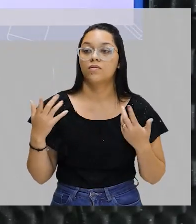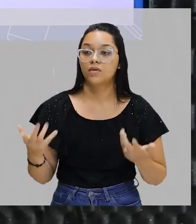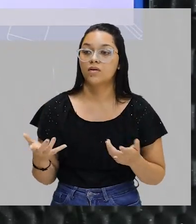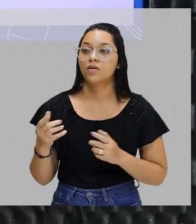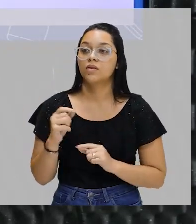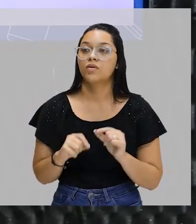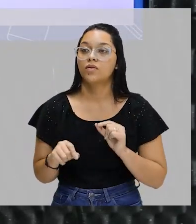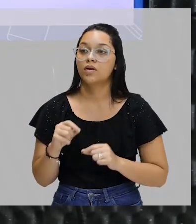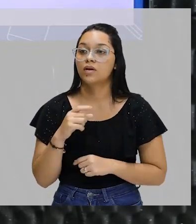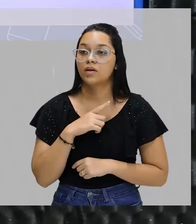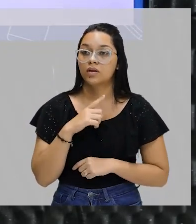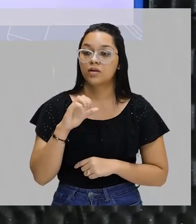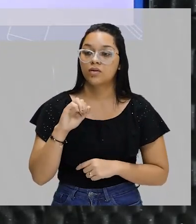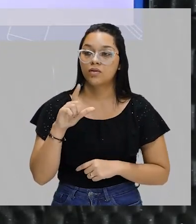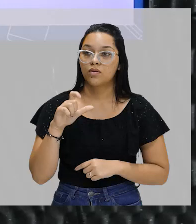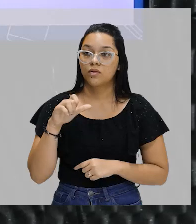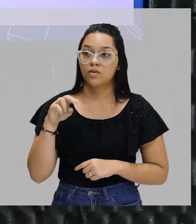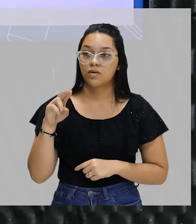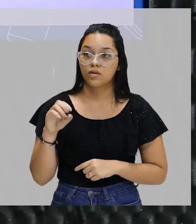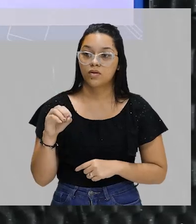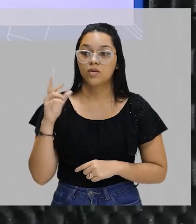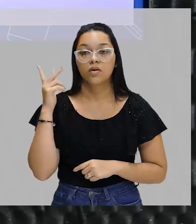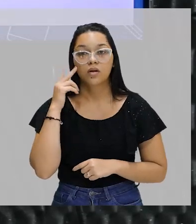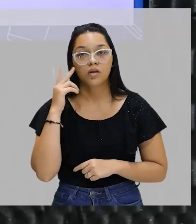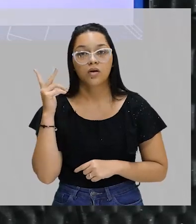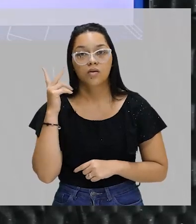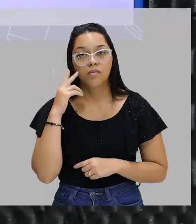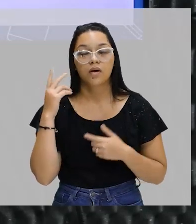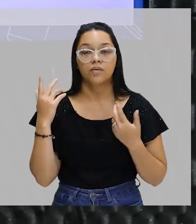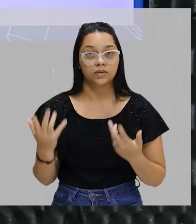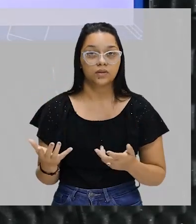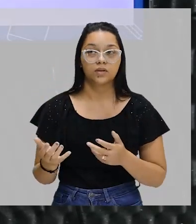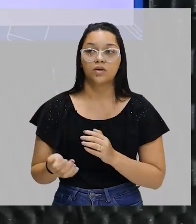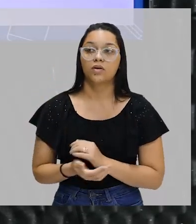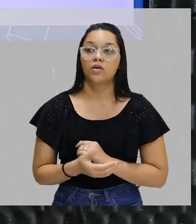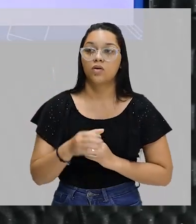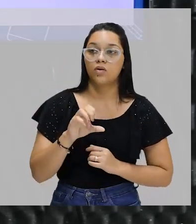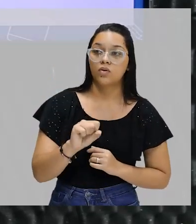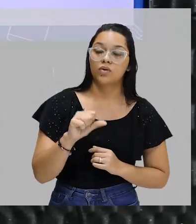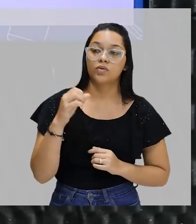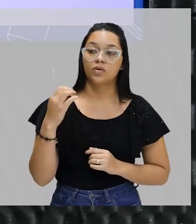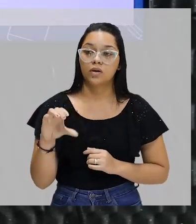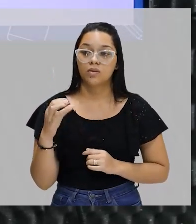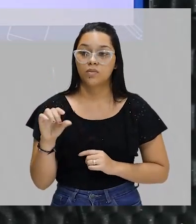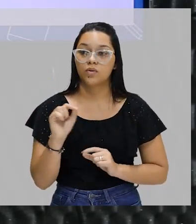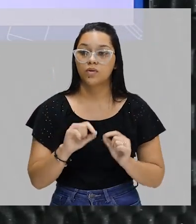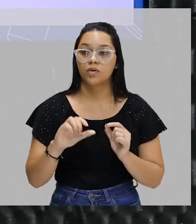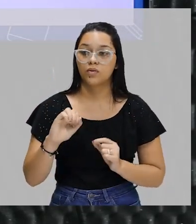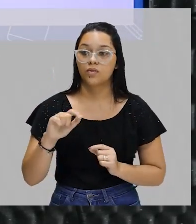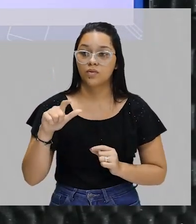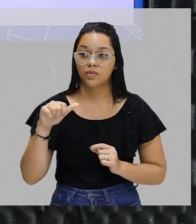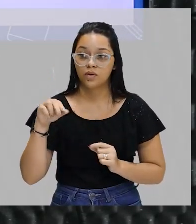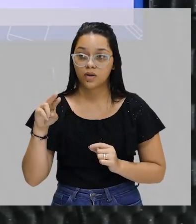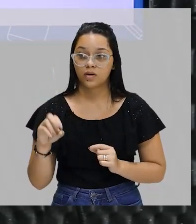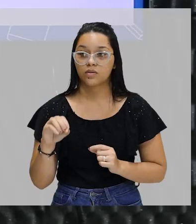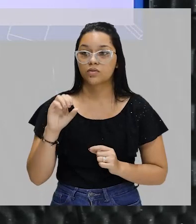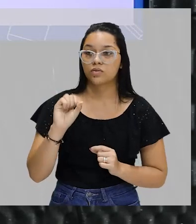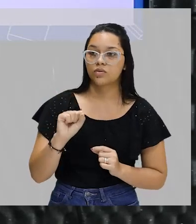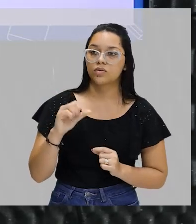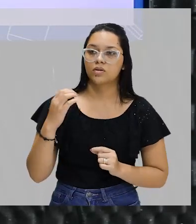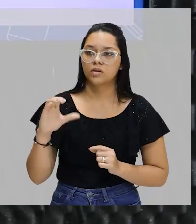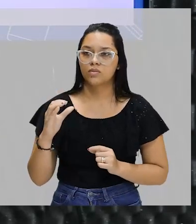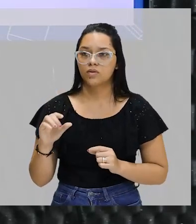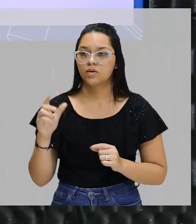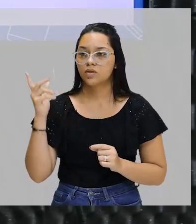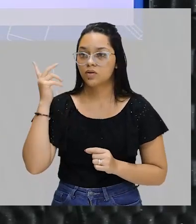funcionando como um alcano de cadeia normal. Então, 8 carbonos. O alcano de 8 carbonos, o